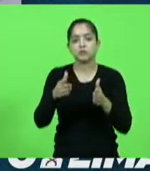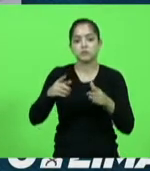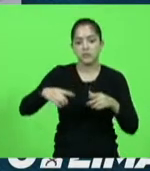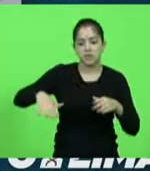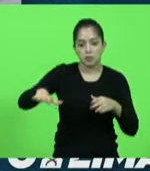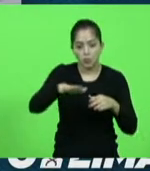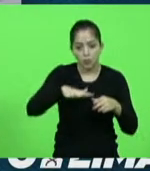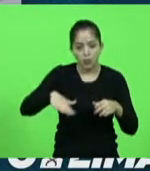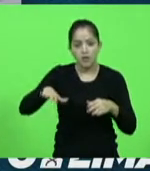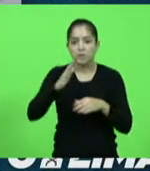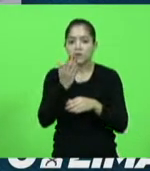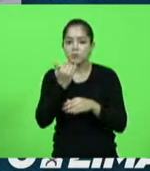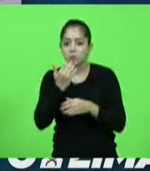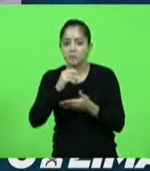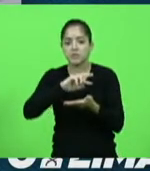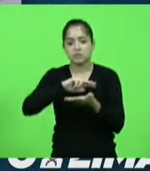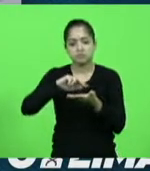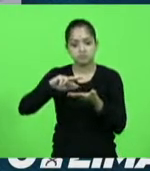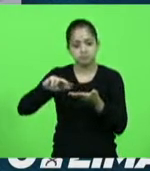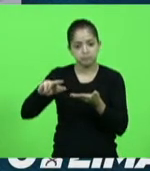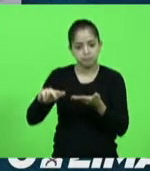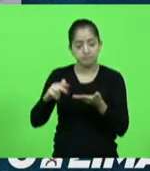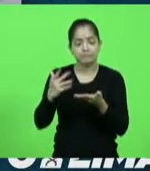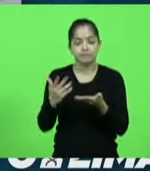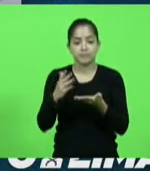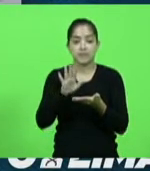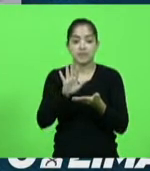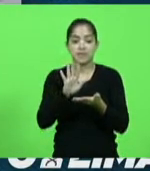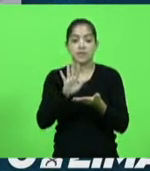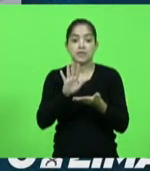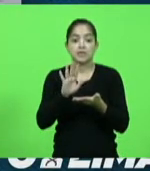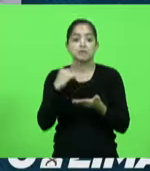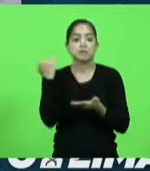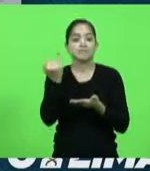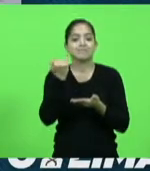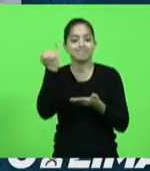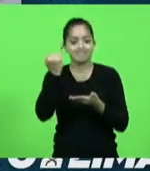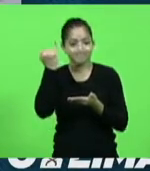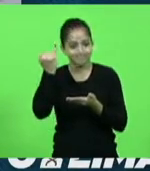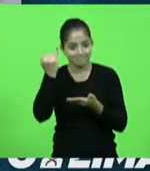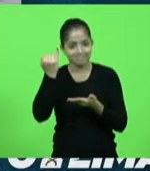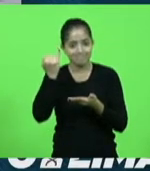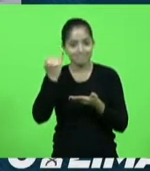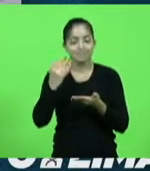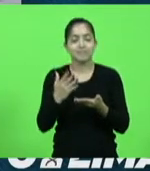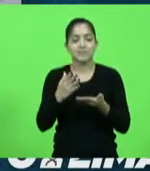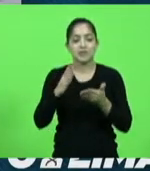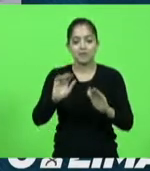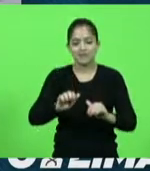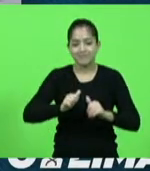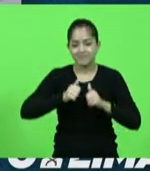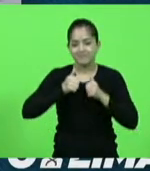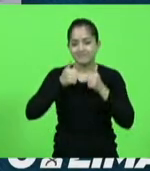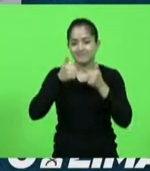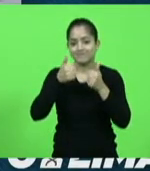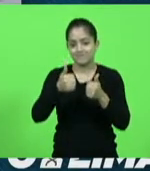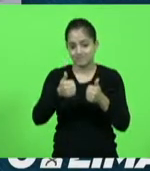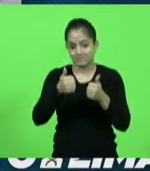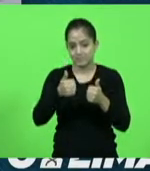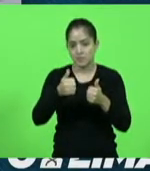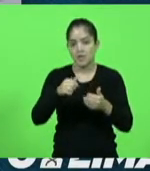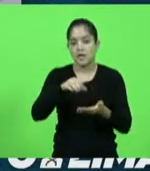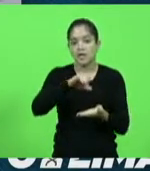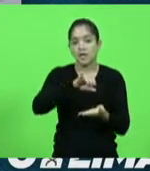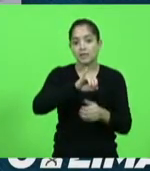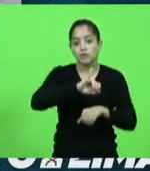E um detalhe muitíssimo importante, né, vai ser uma revitalização do centro de Joinville. Uma revitalização ali que